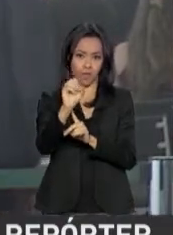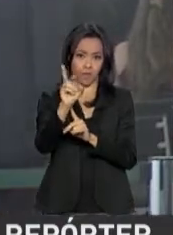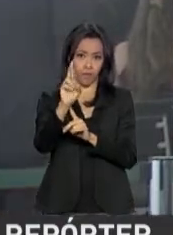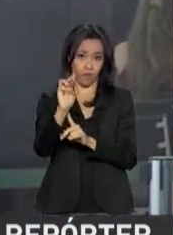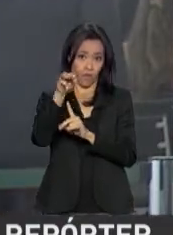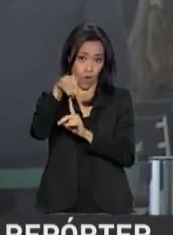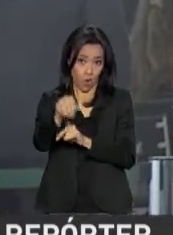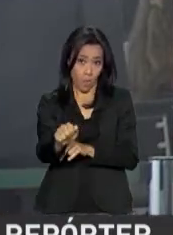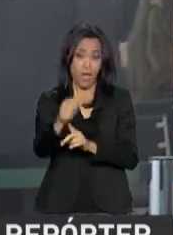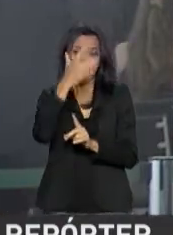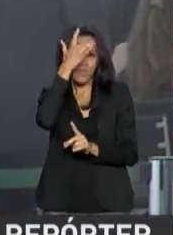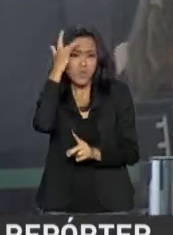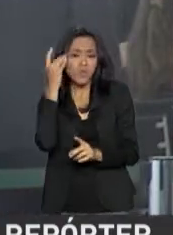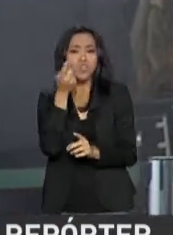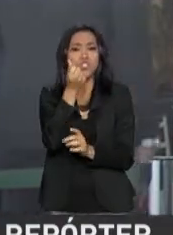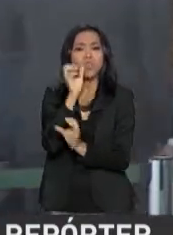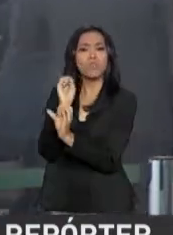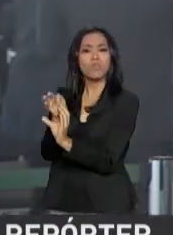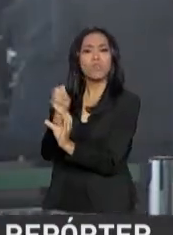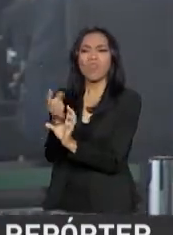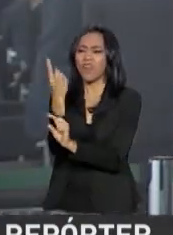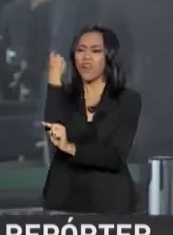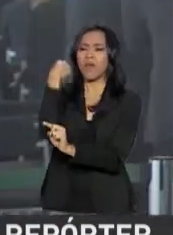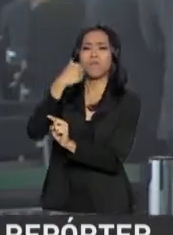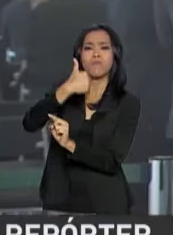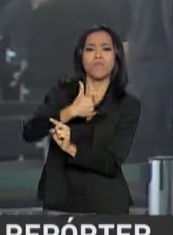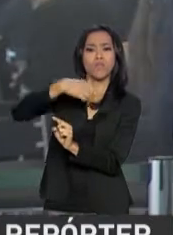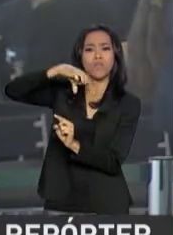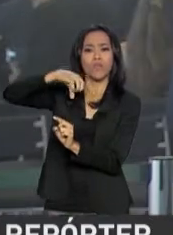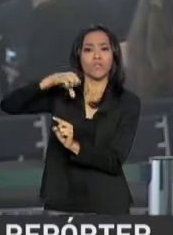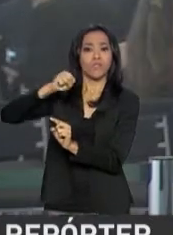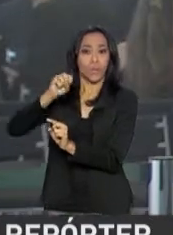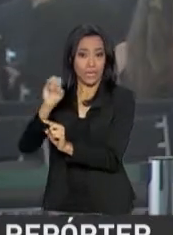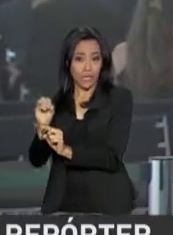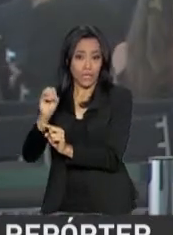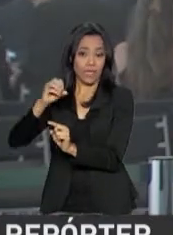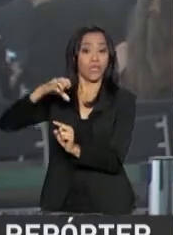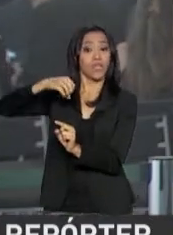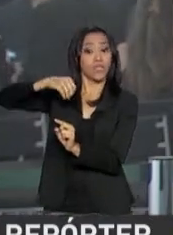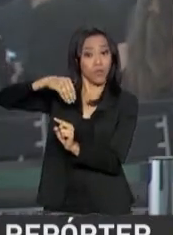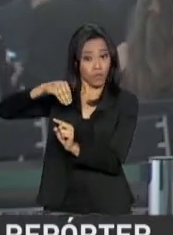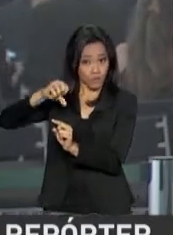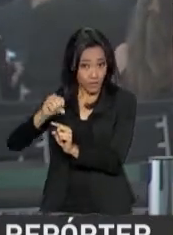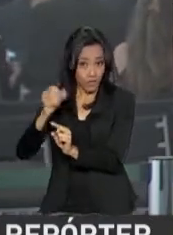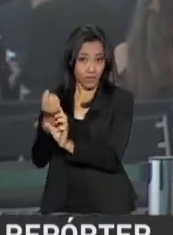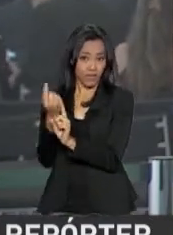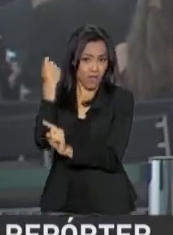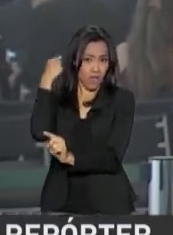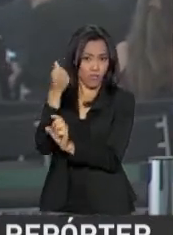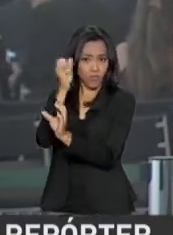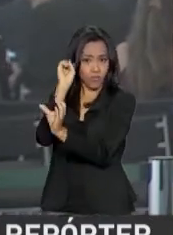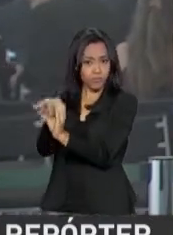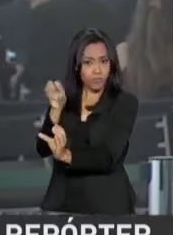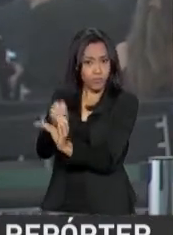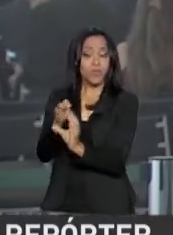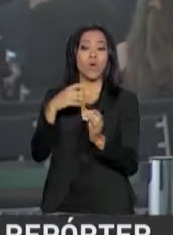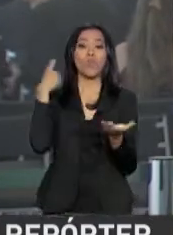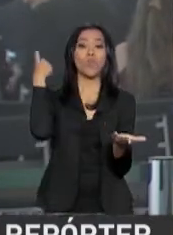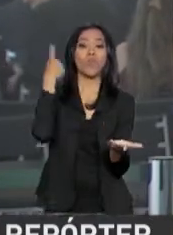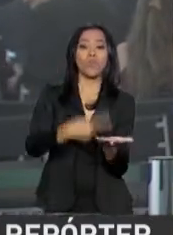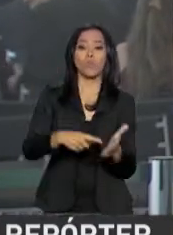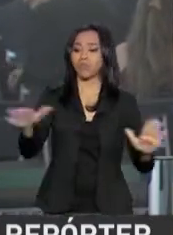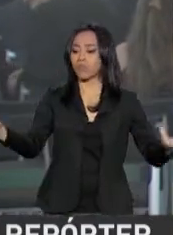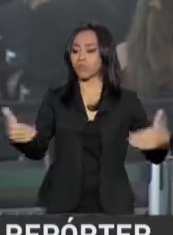das décadas de 1980 e 1990 peçam a adesão ao acordo que foi mediado pela advocacia-geral